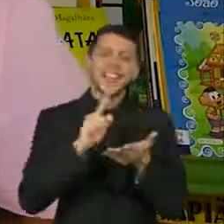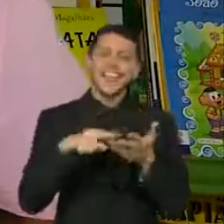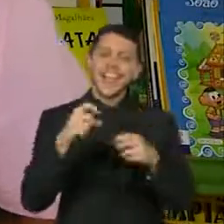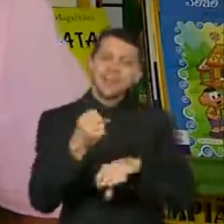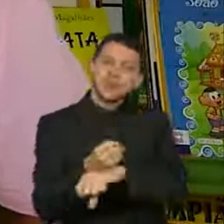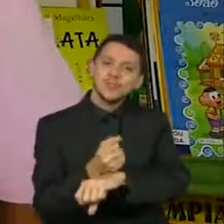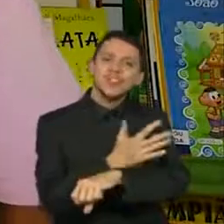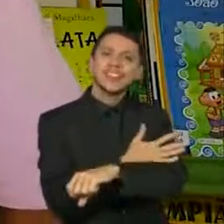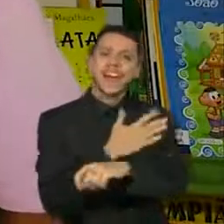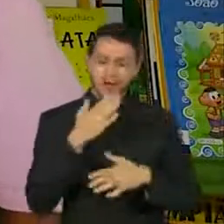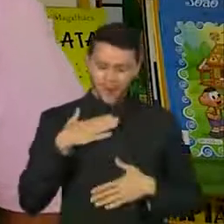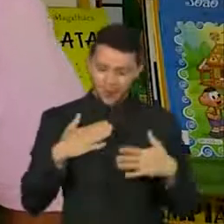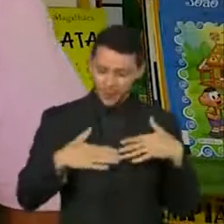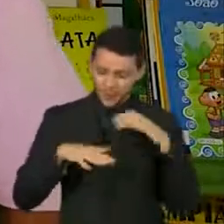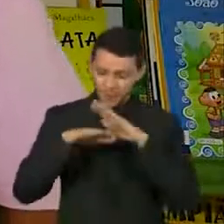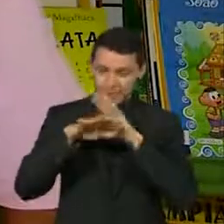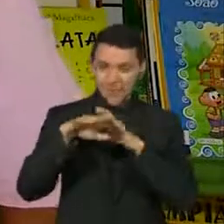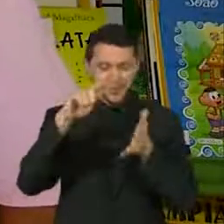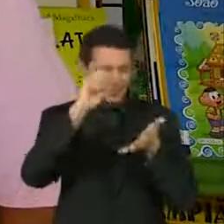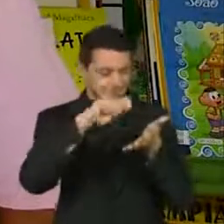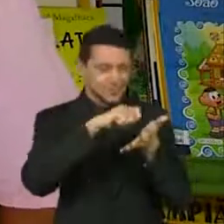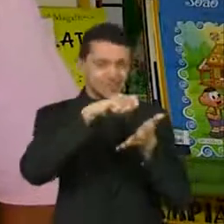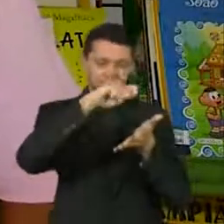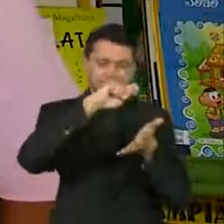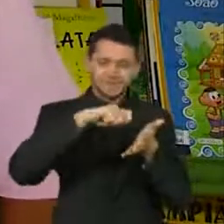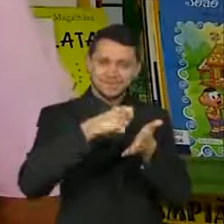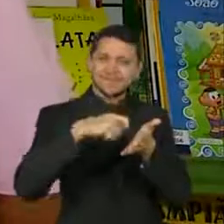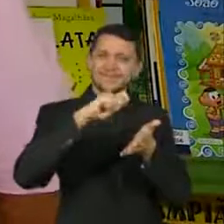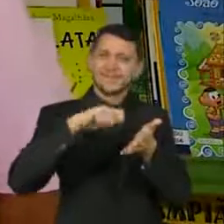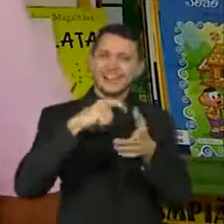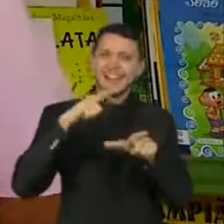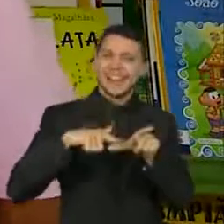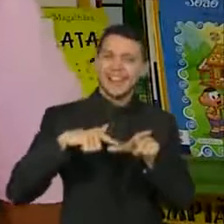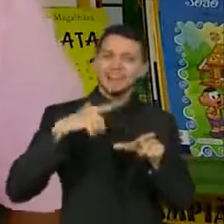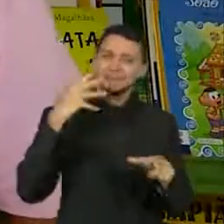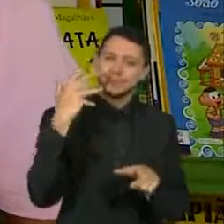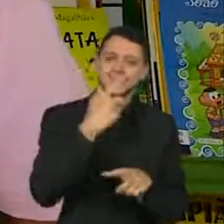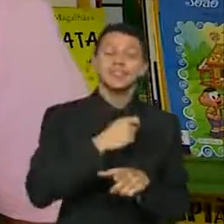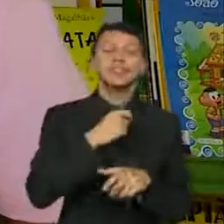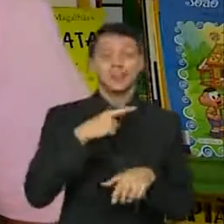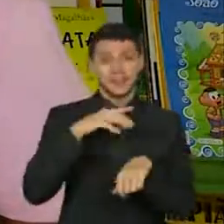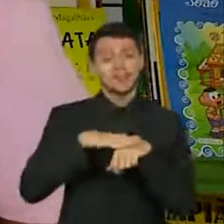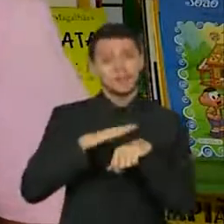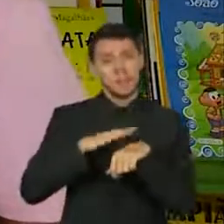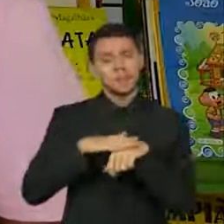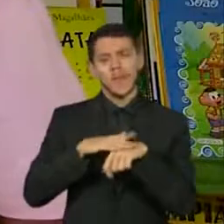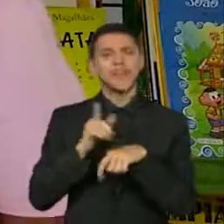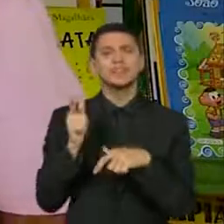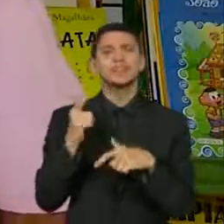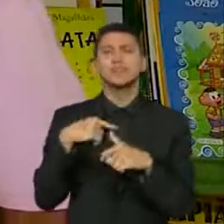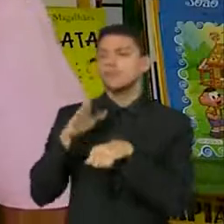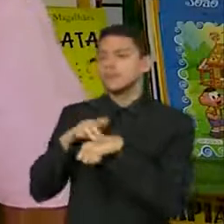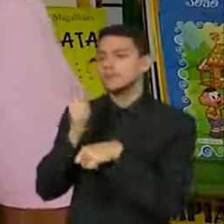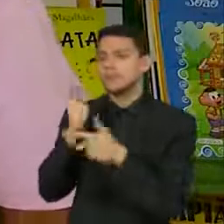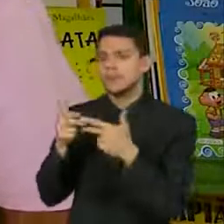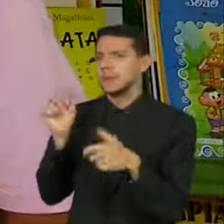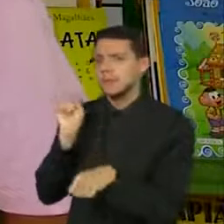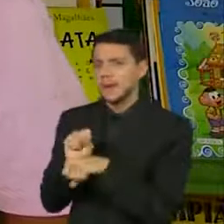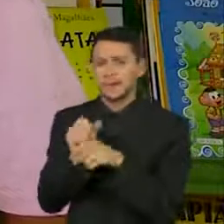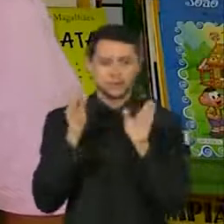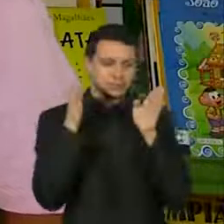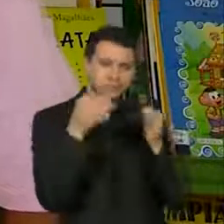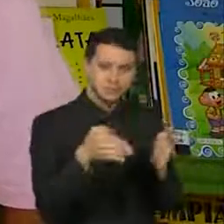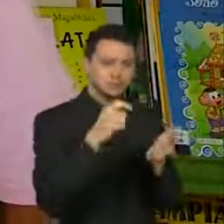essas letras. Essa mão teve um tempo, né, que ela parou e escreveu essas palavras para mim. Então eu